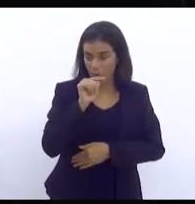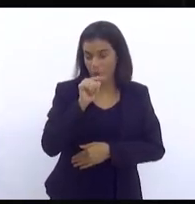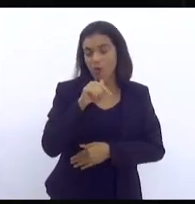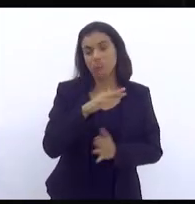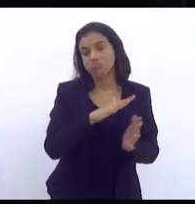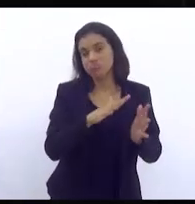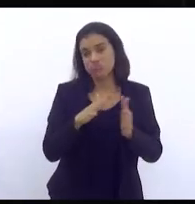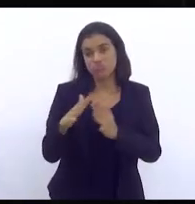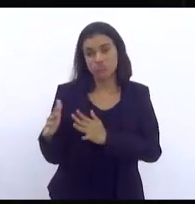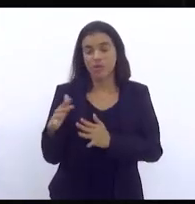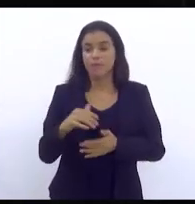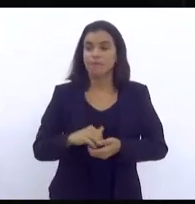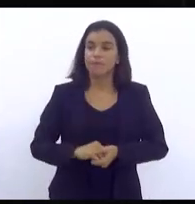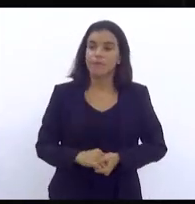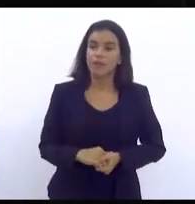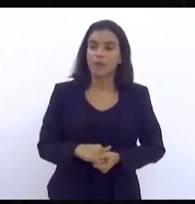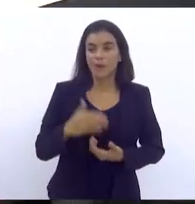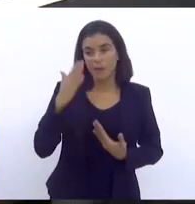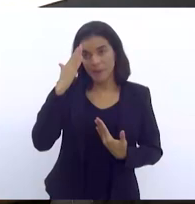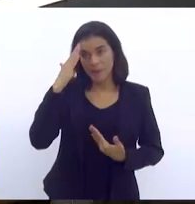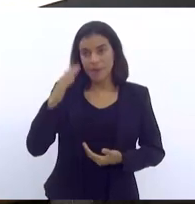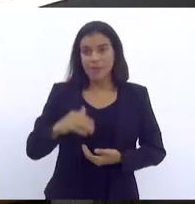rio assumiu